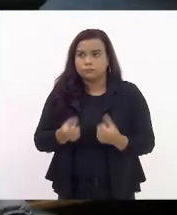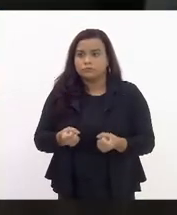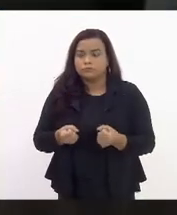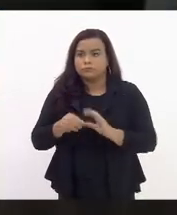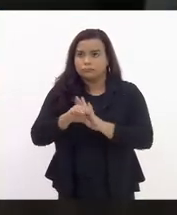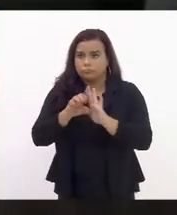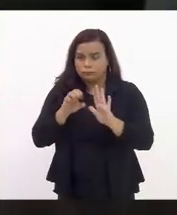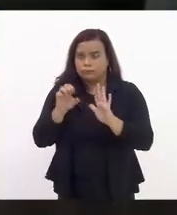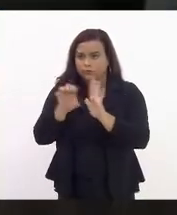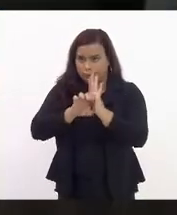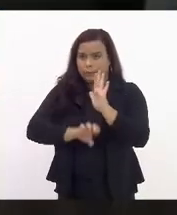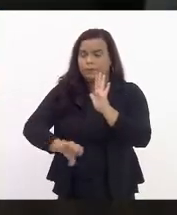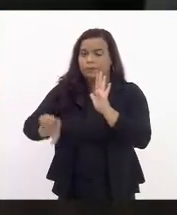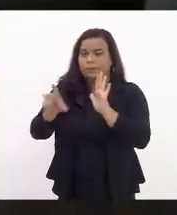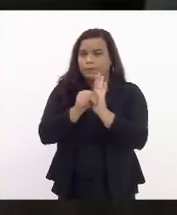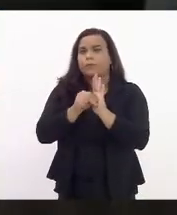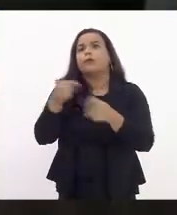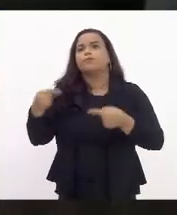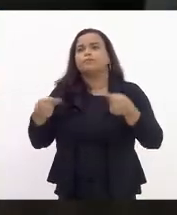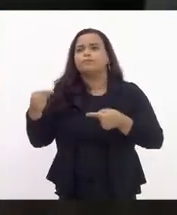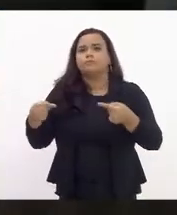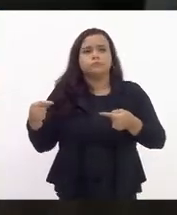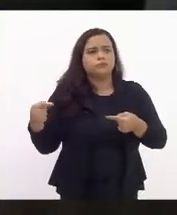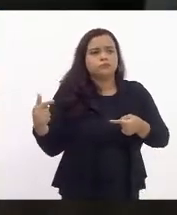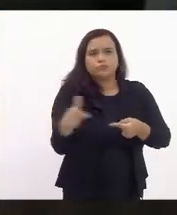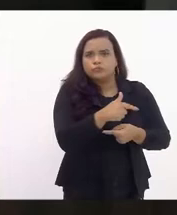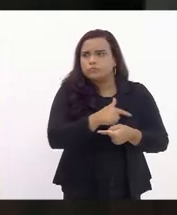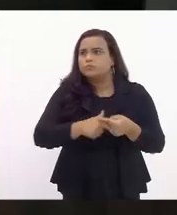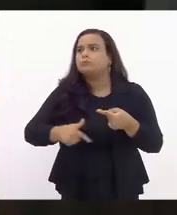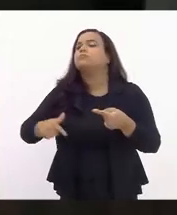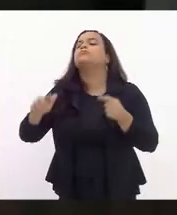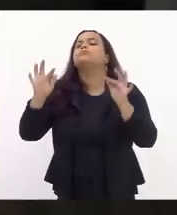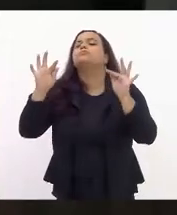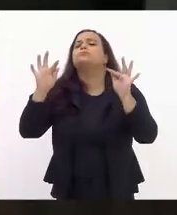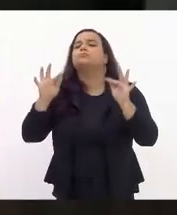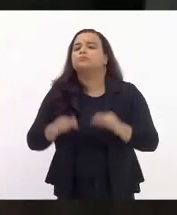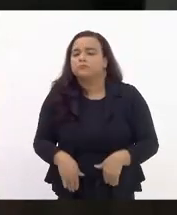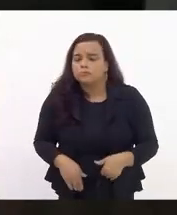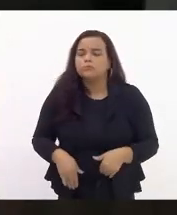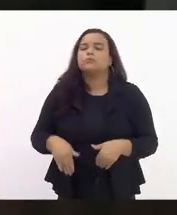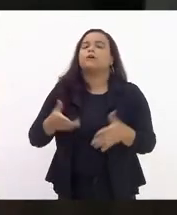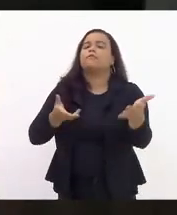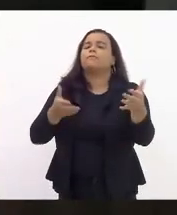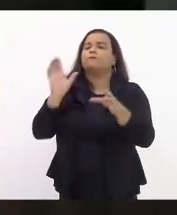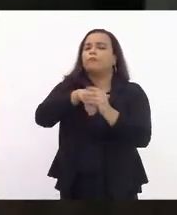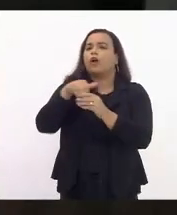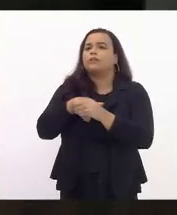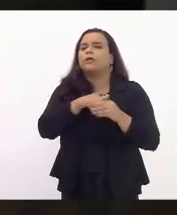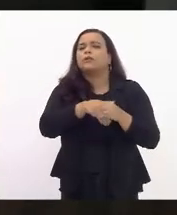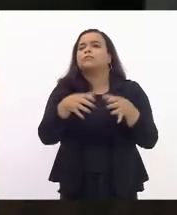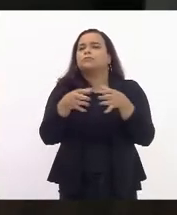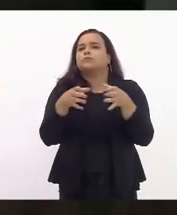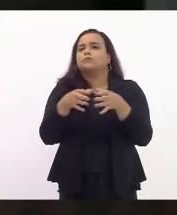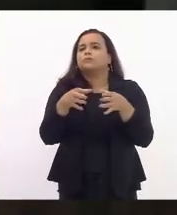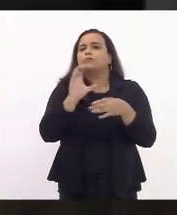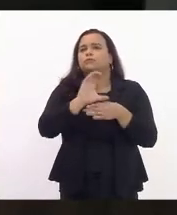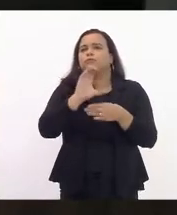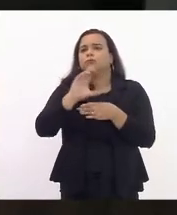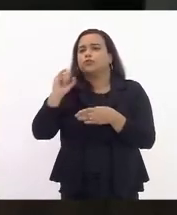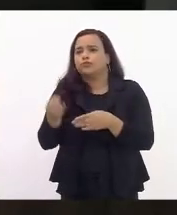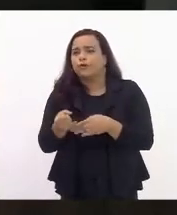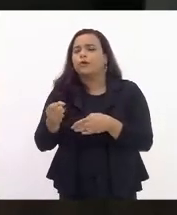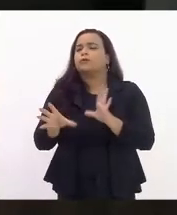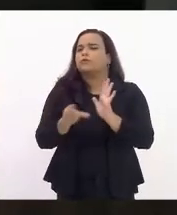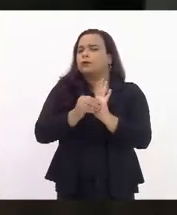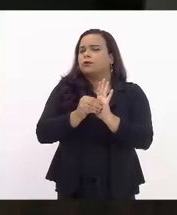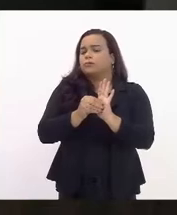Com os pareceres emitidos em discussão, não havendo que queira discutir, encerra a discussão em votação. Parecer da Comissão de Constituição e Justiça, com emendas, senhores que